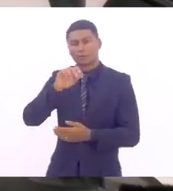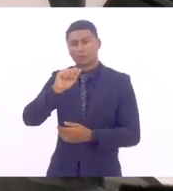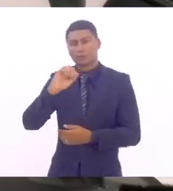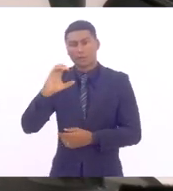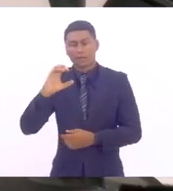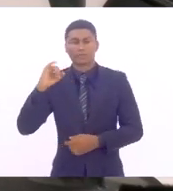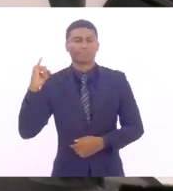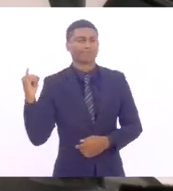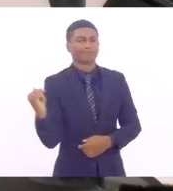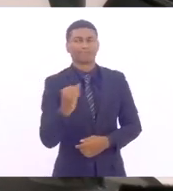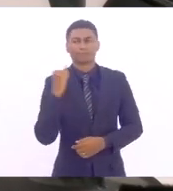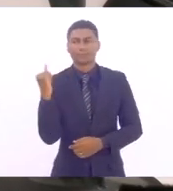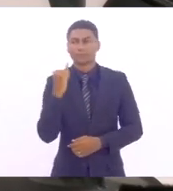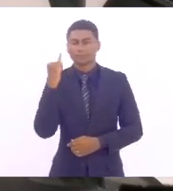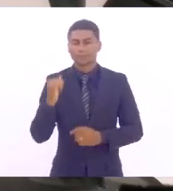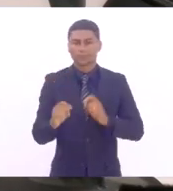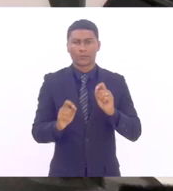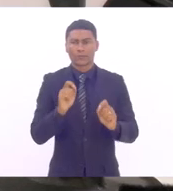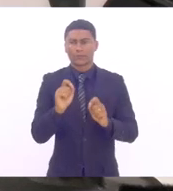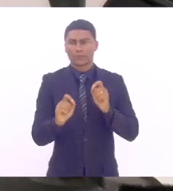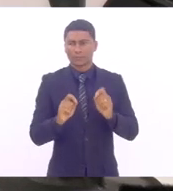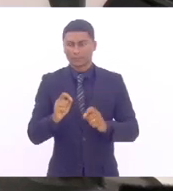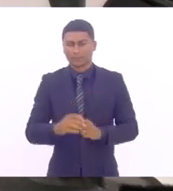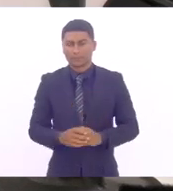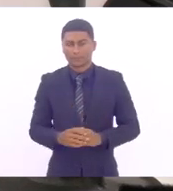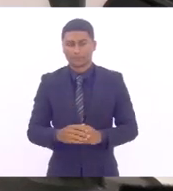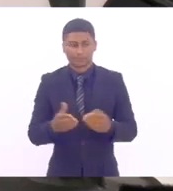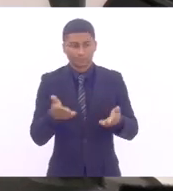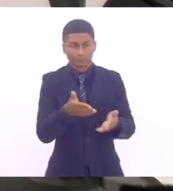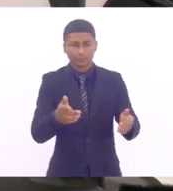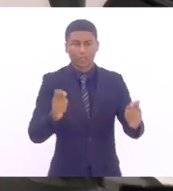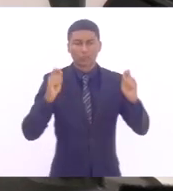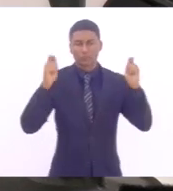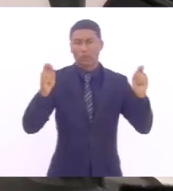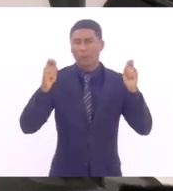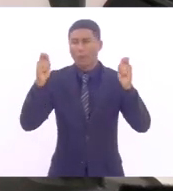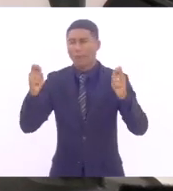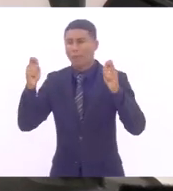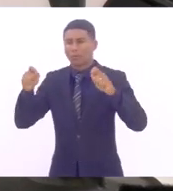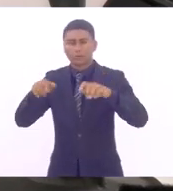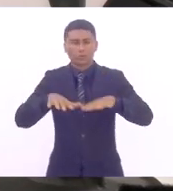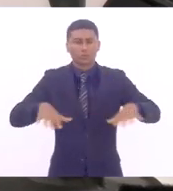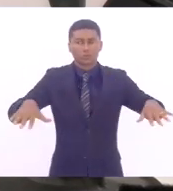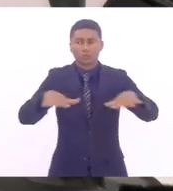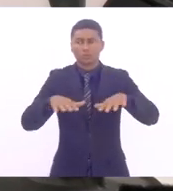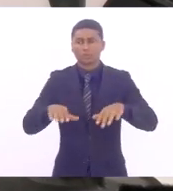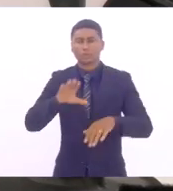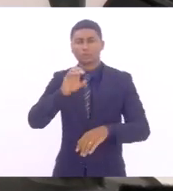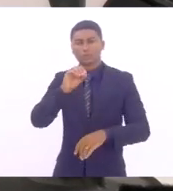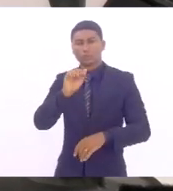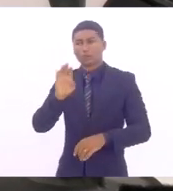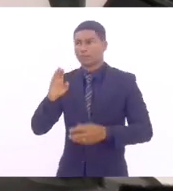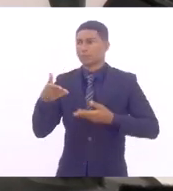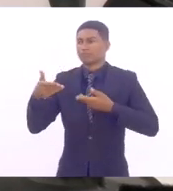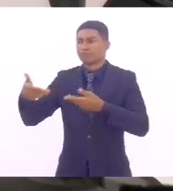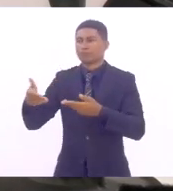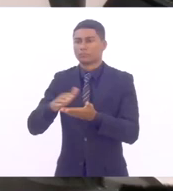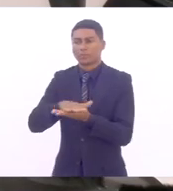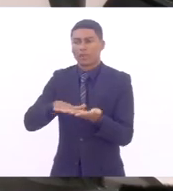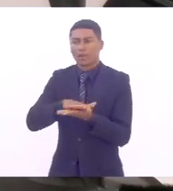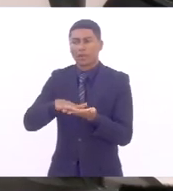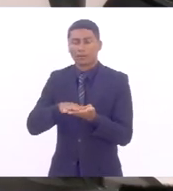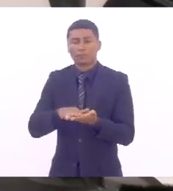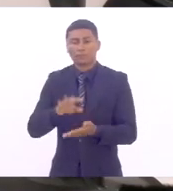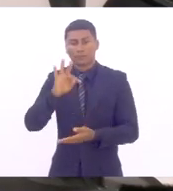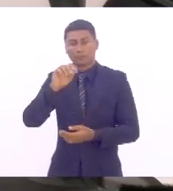nessa instituição, que tratou de todas as torcidas organizadas, e a OAB não foi chamada a enfrentar a questão junto. Então, lá nesse TAC